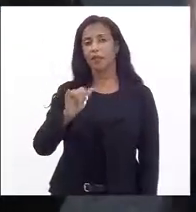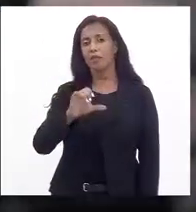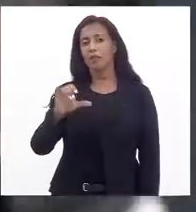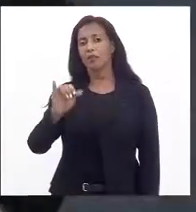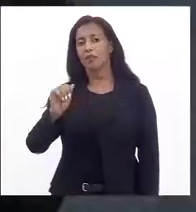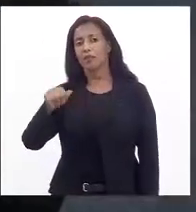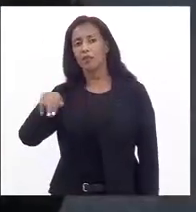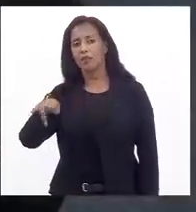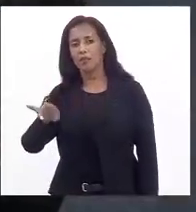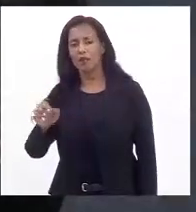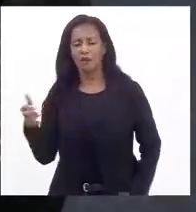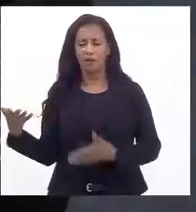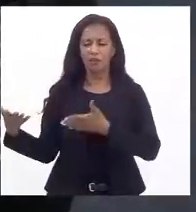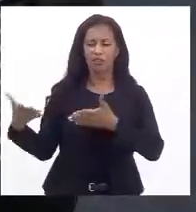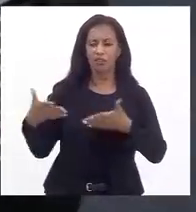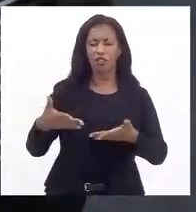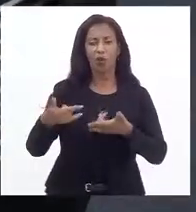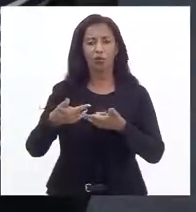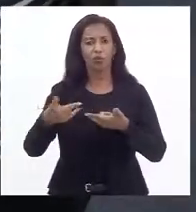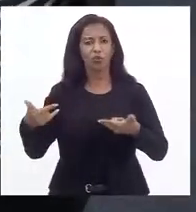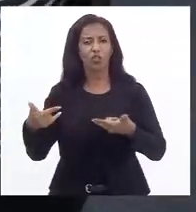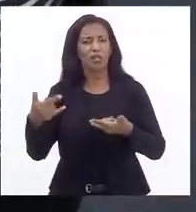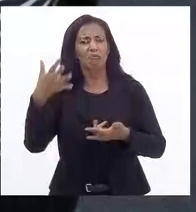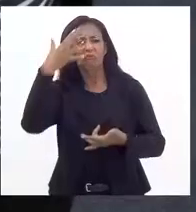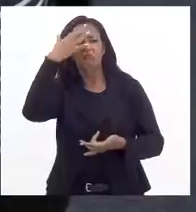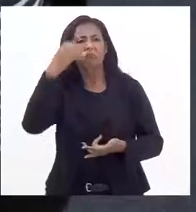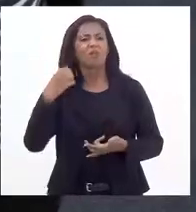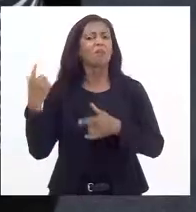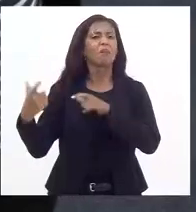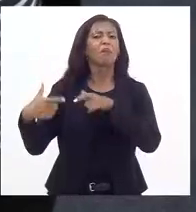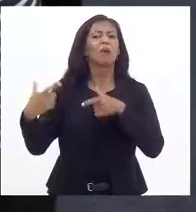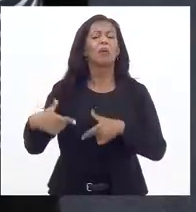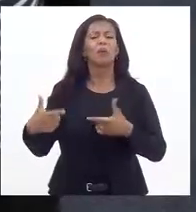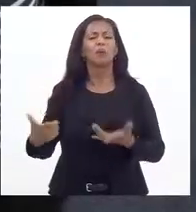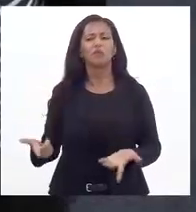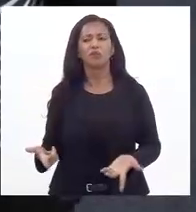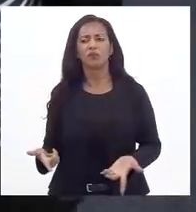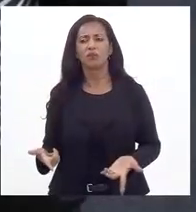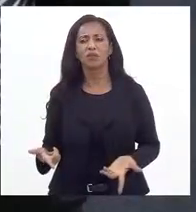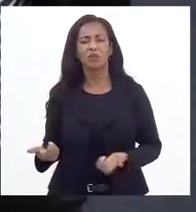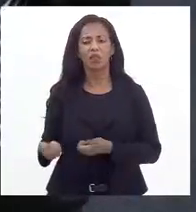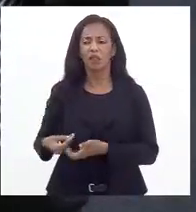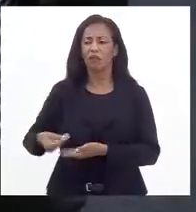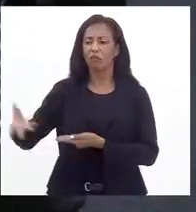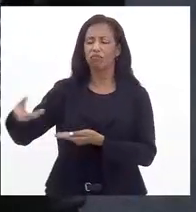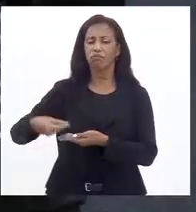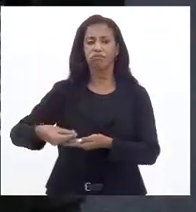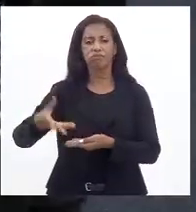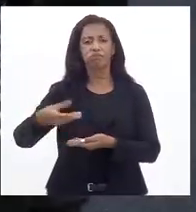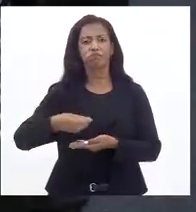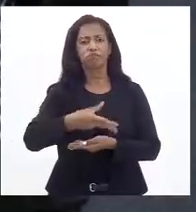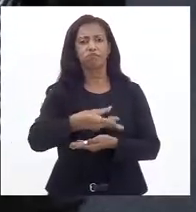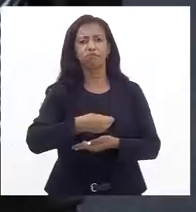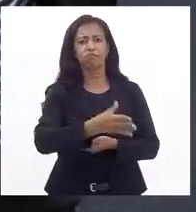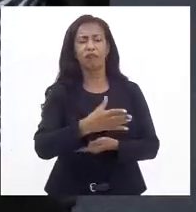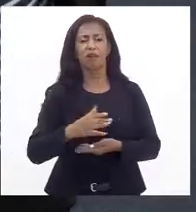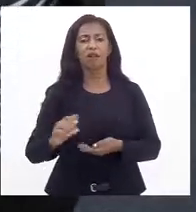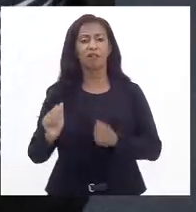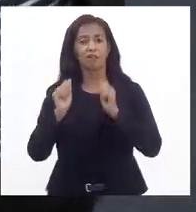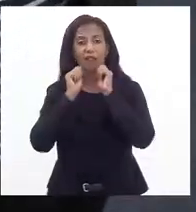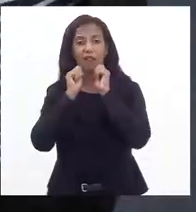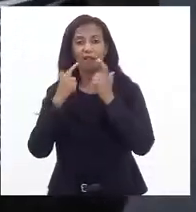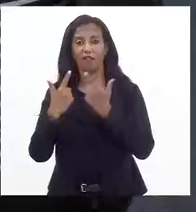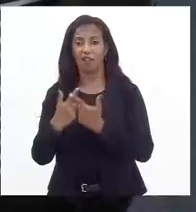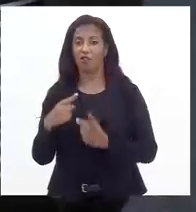a época chegava com cheque que ninguém sabia para onde né e ofereci o dinheiro da casa Legislativa